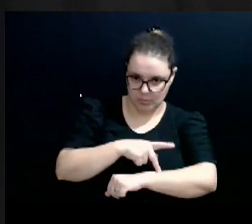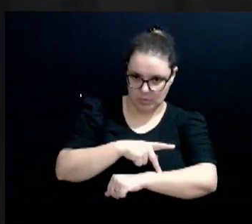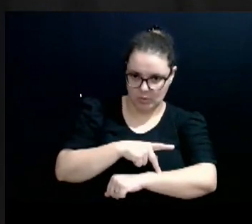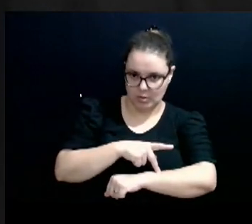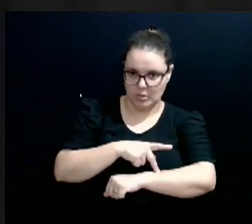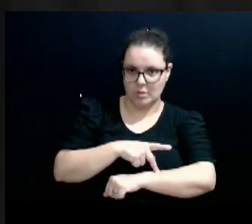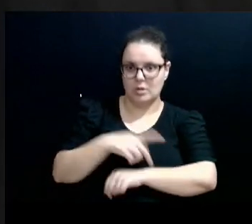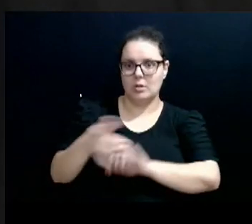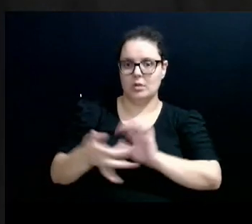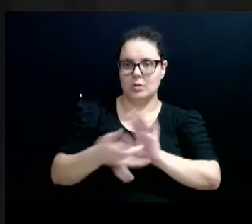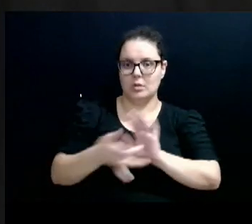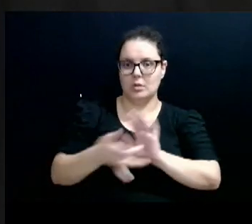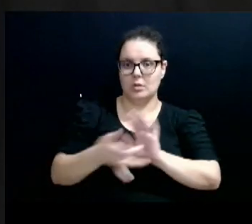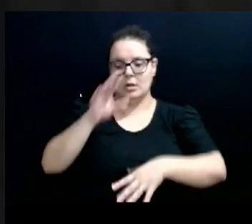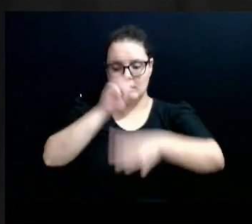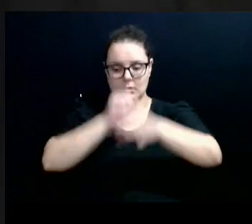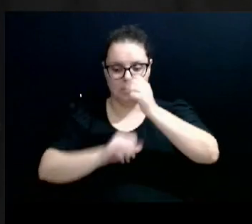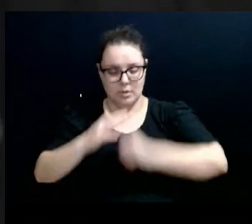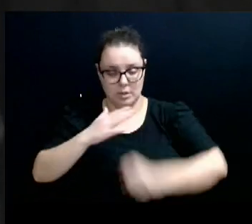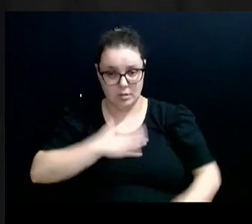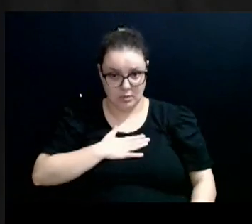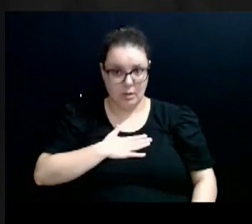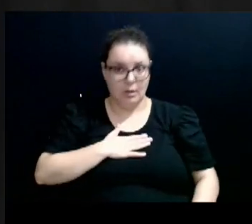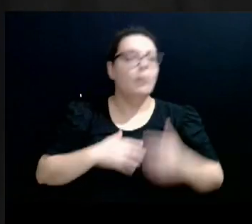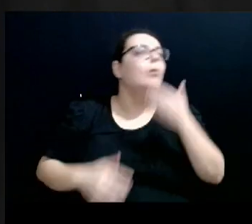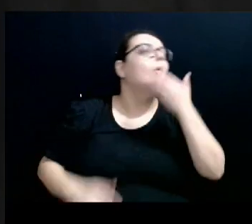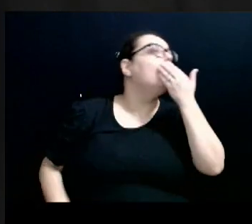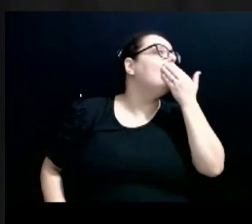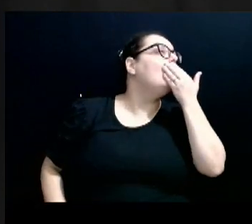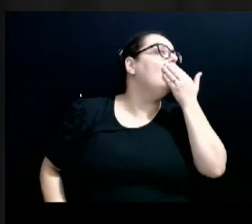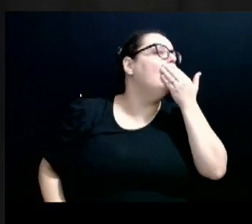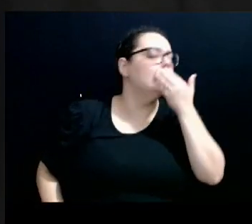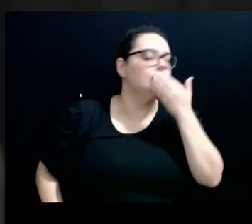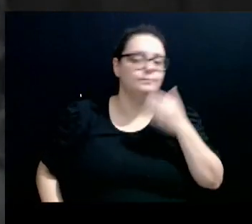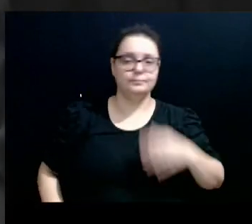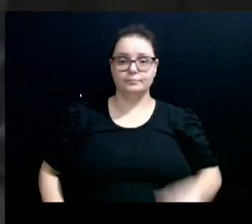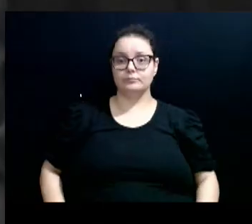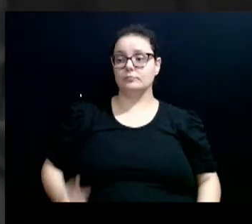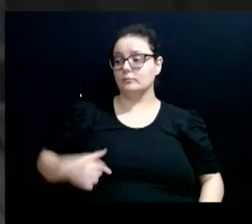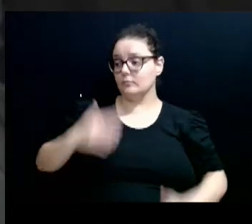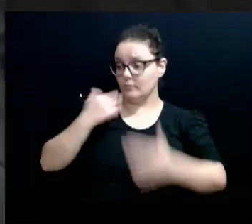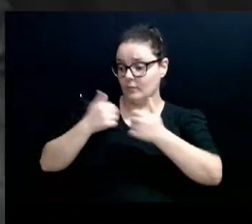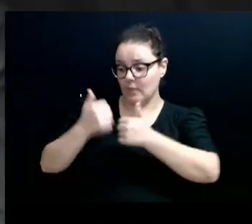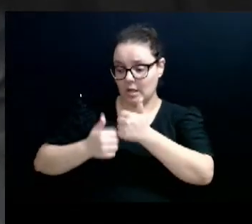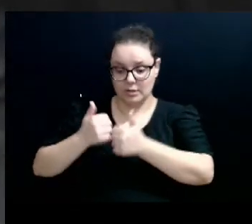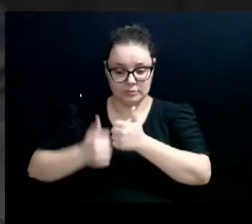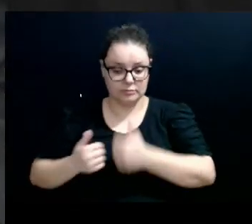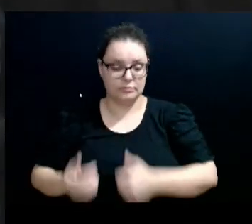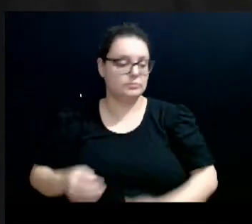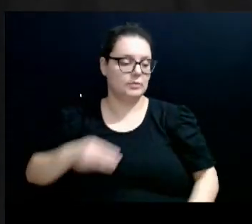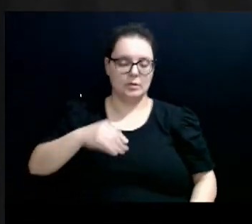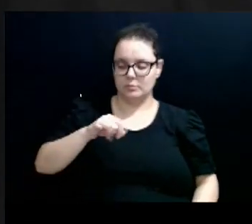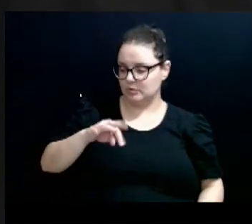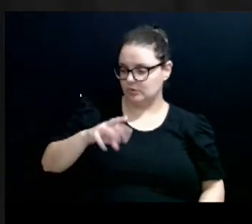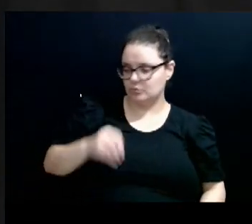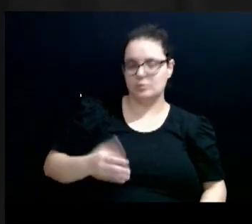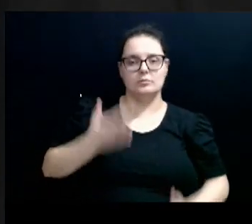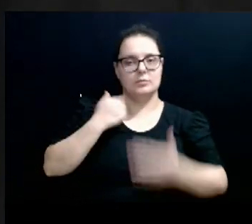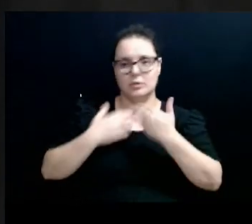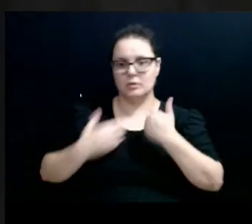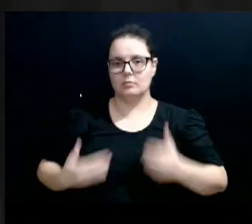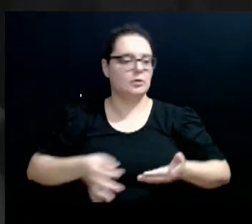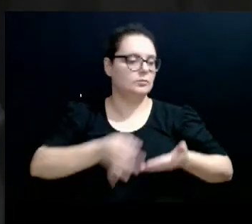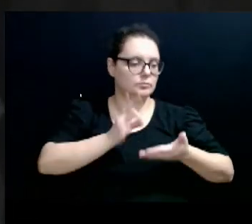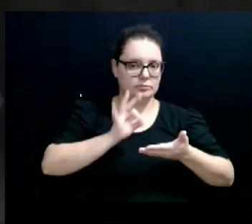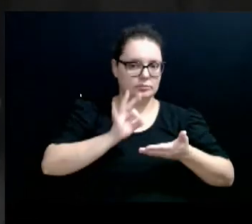aprendei de mim, eu estou alimentando do mesmo arroz que você come, da mesma mistura que você come, estou tomando o mesmo café, comendo o